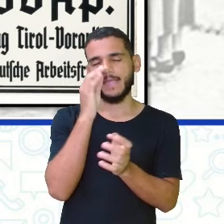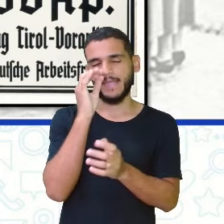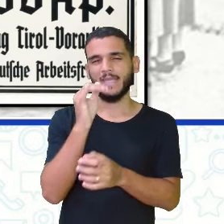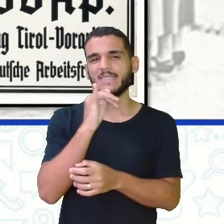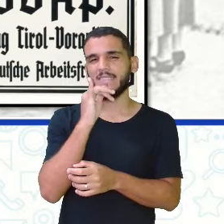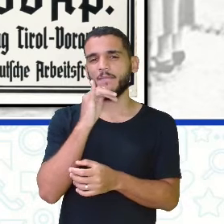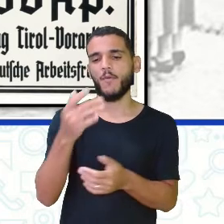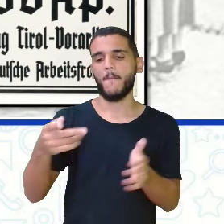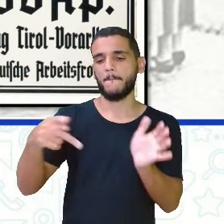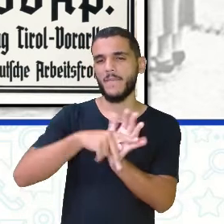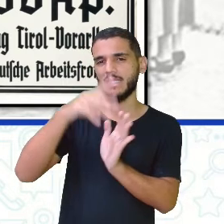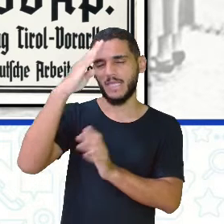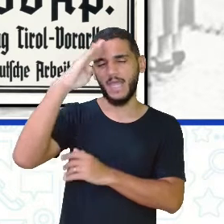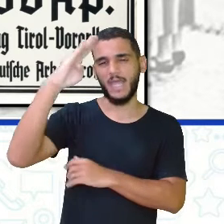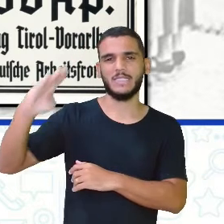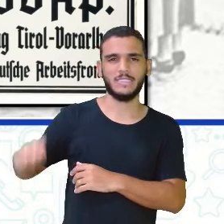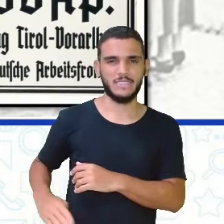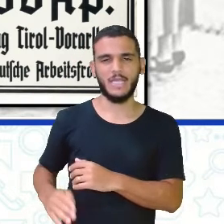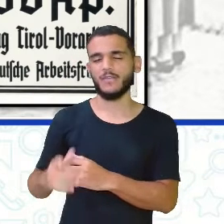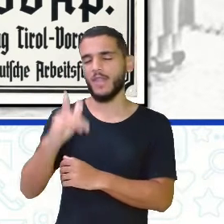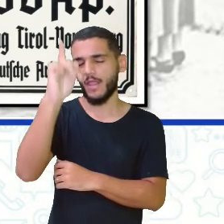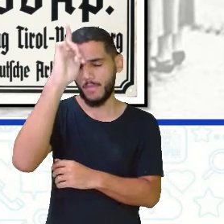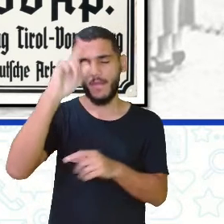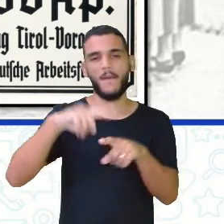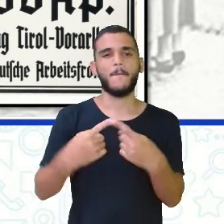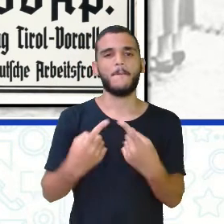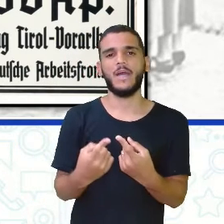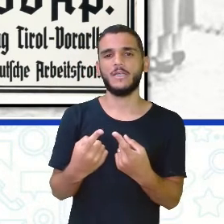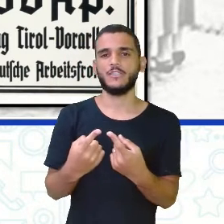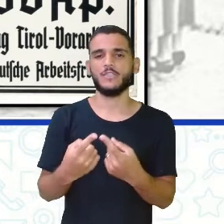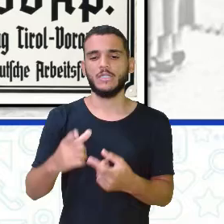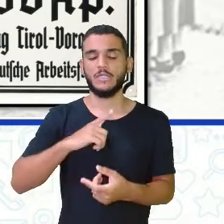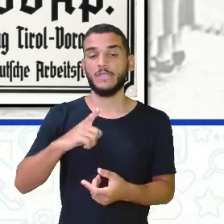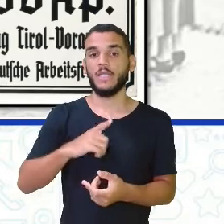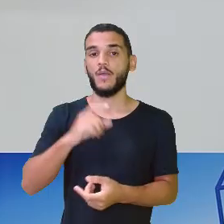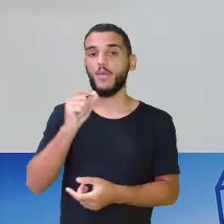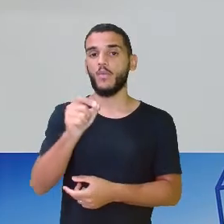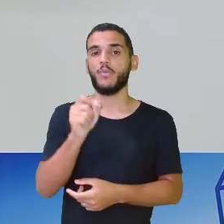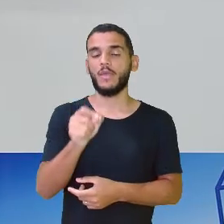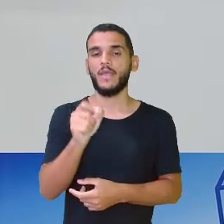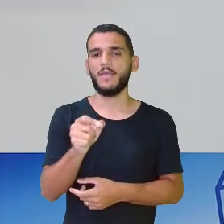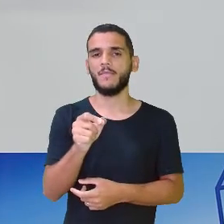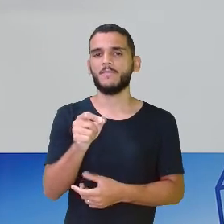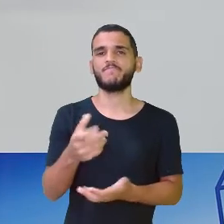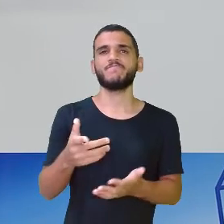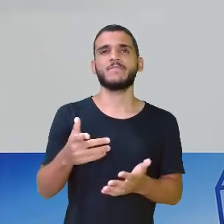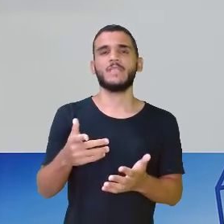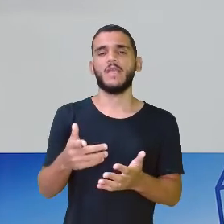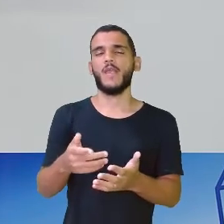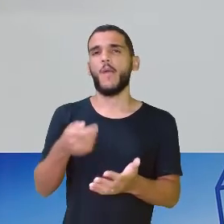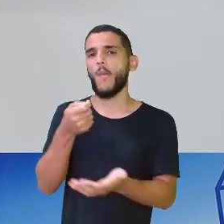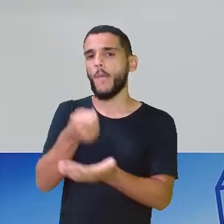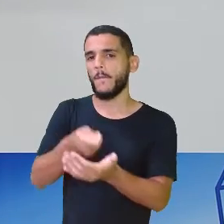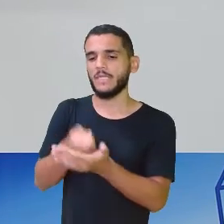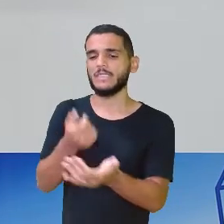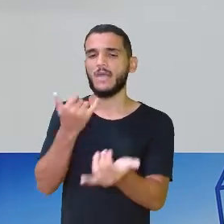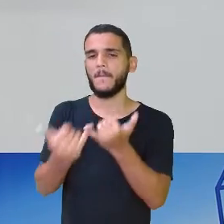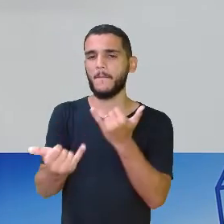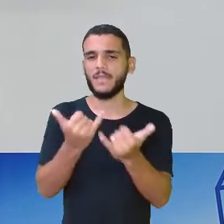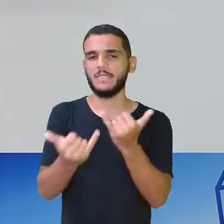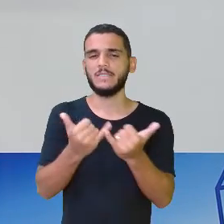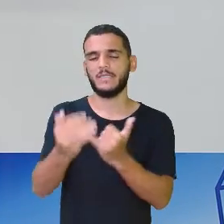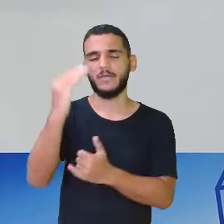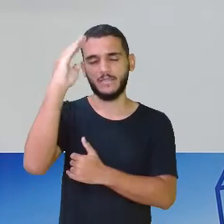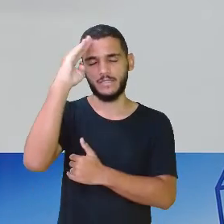ao exército alemão, mas eles se portavam com uma disciplina militar semelhante à do exército, né? E